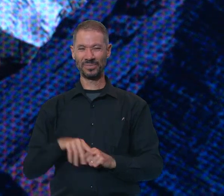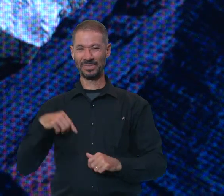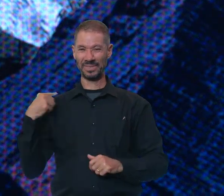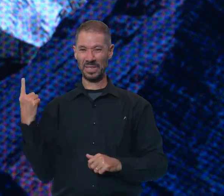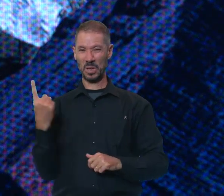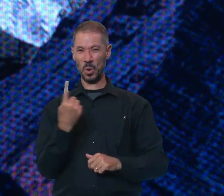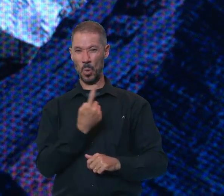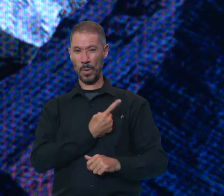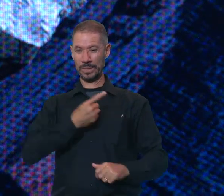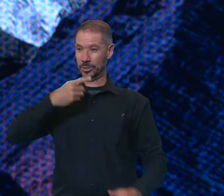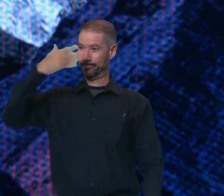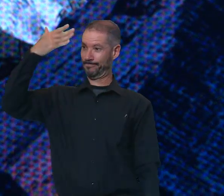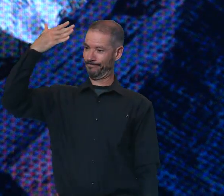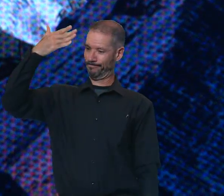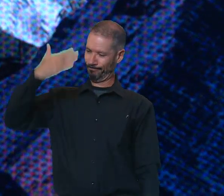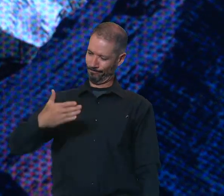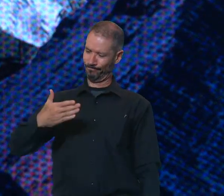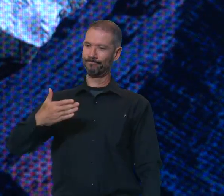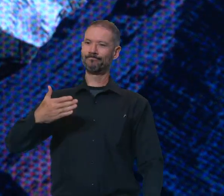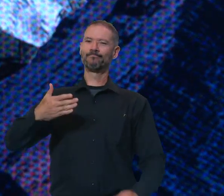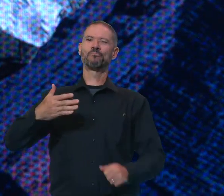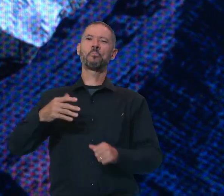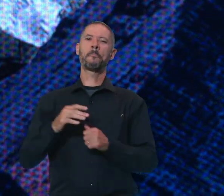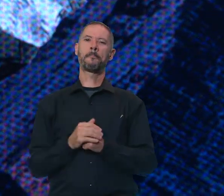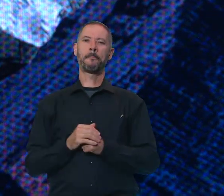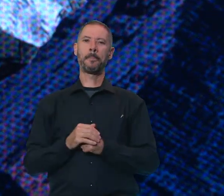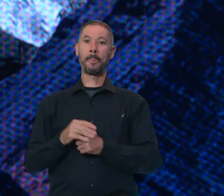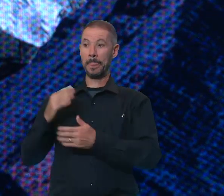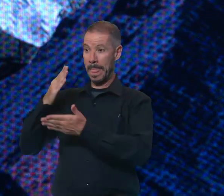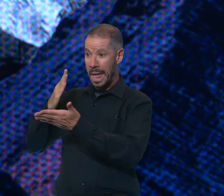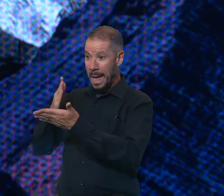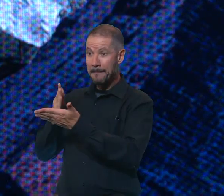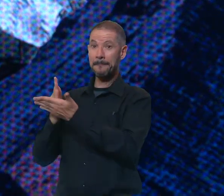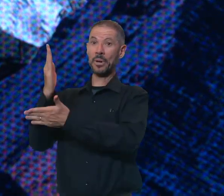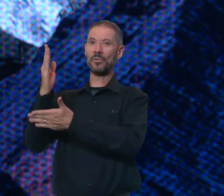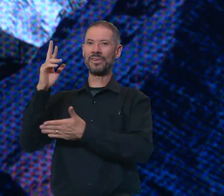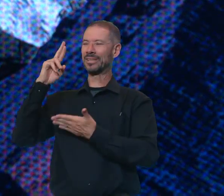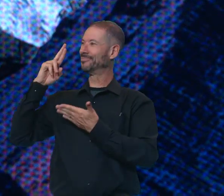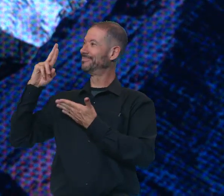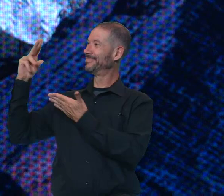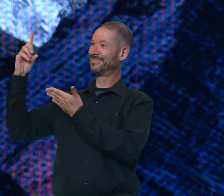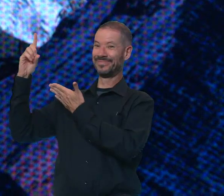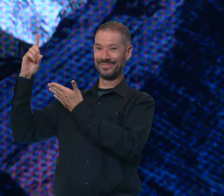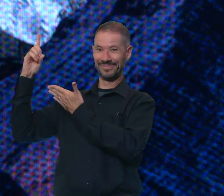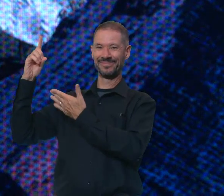nós somos provados e aprovados pelo Senhor.